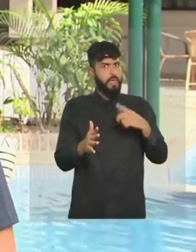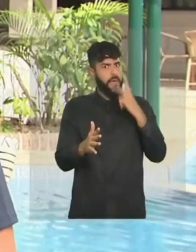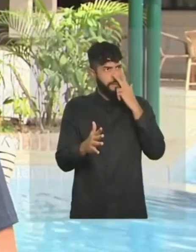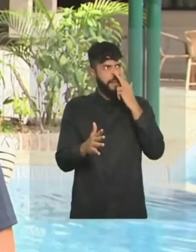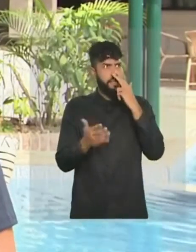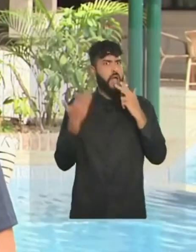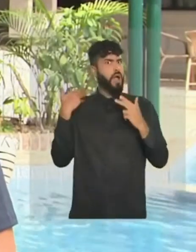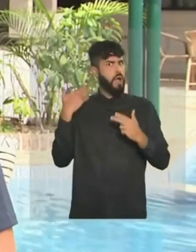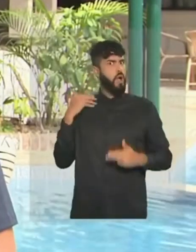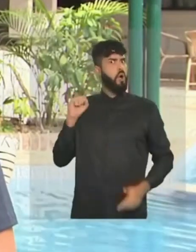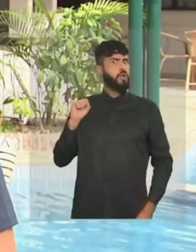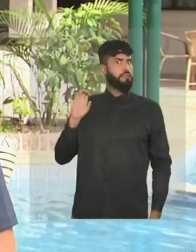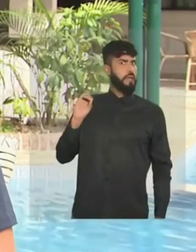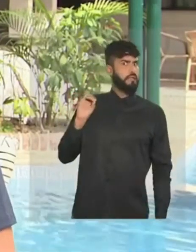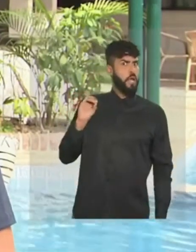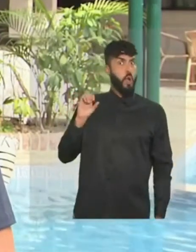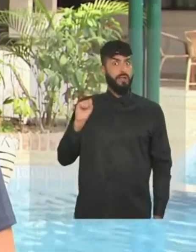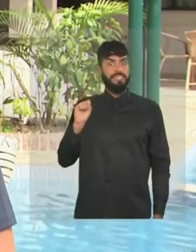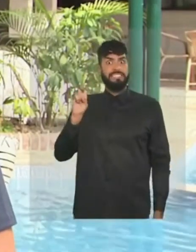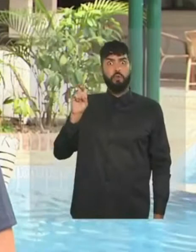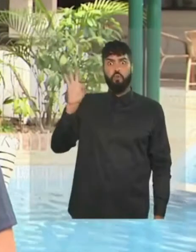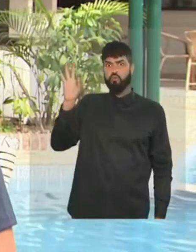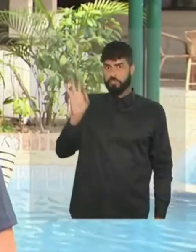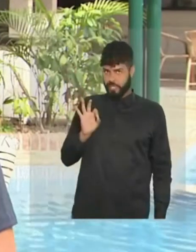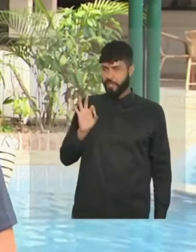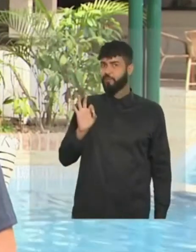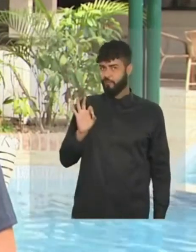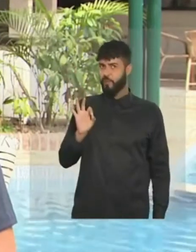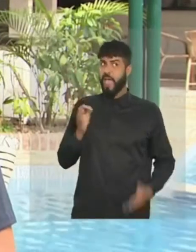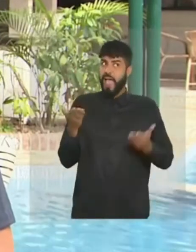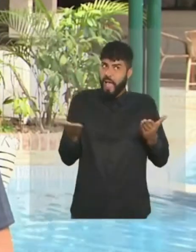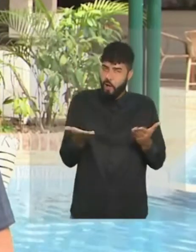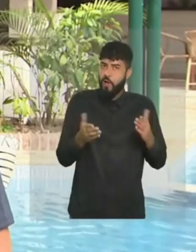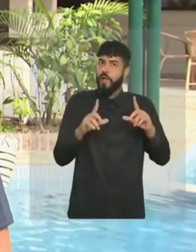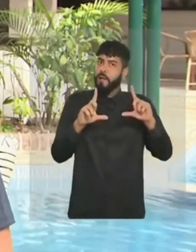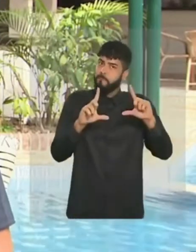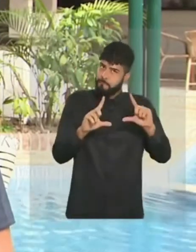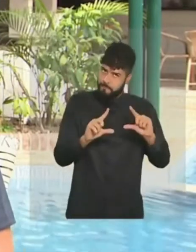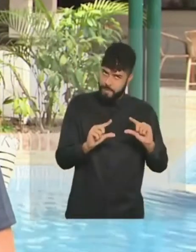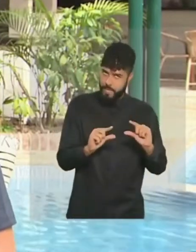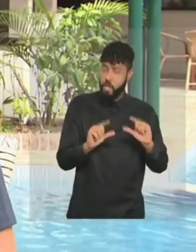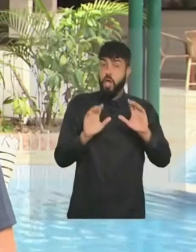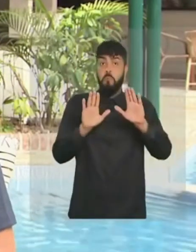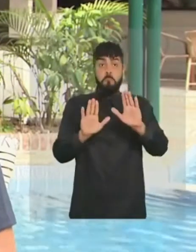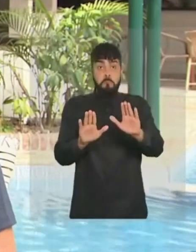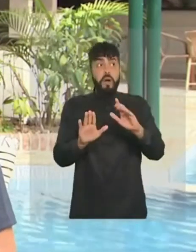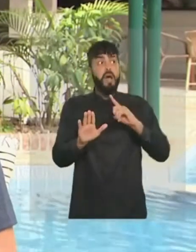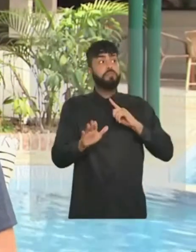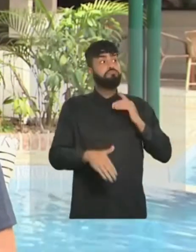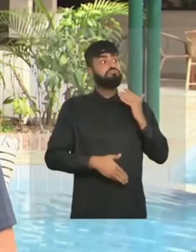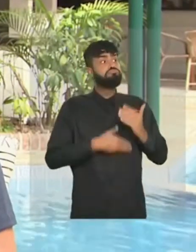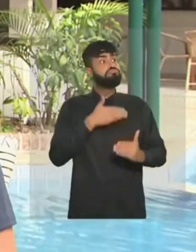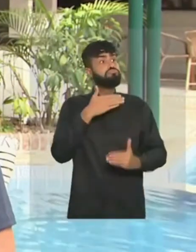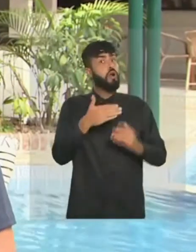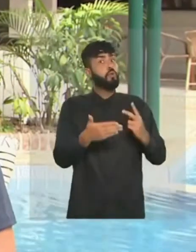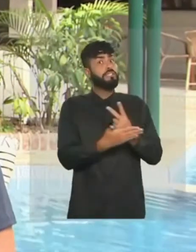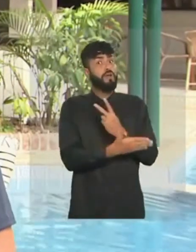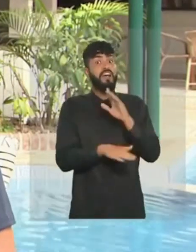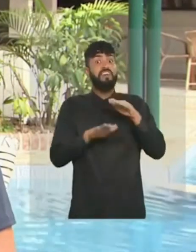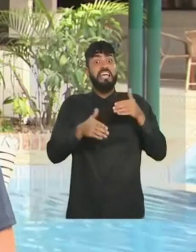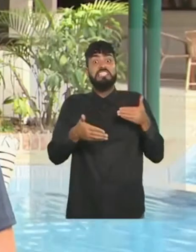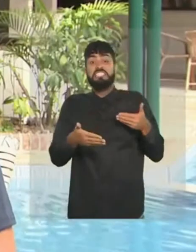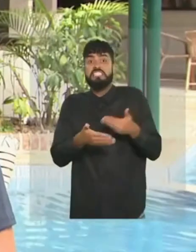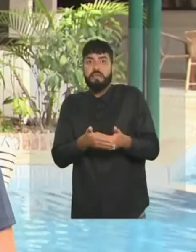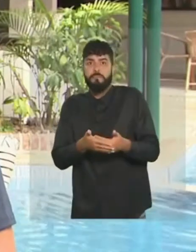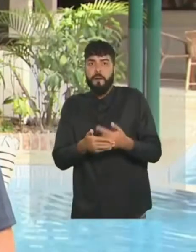80%, 85% que normalmente temos durante o mês de janeiro. Mas as coisas estão acontecendo muito de última hora. As pessoas estão deixando